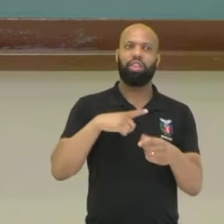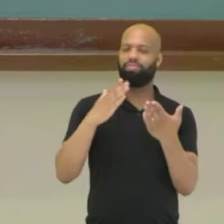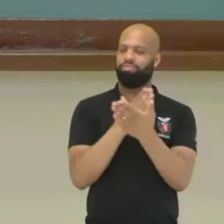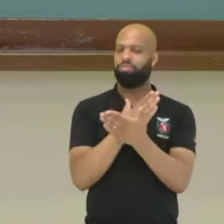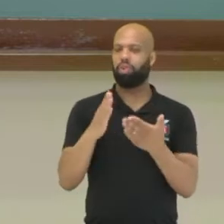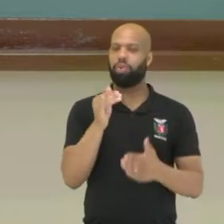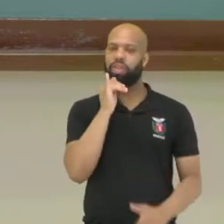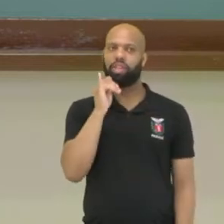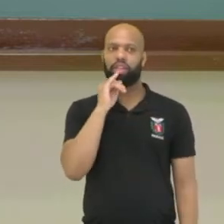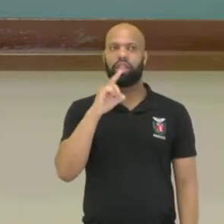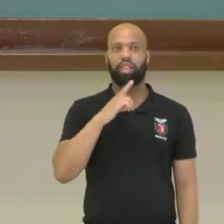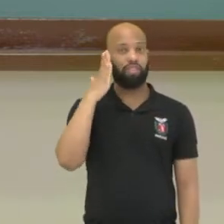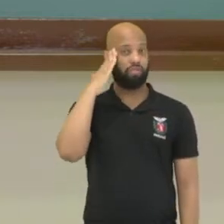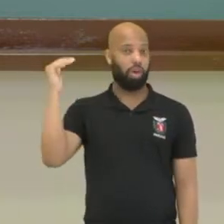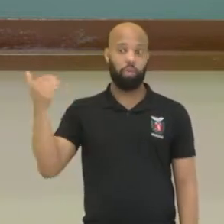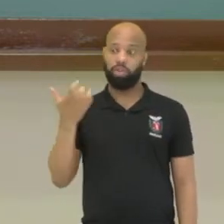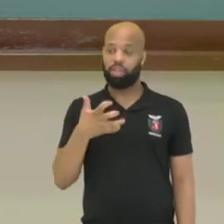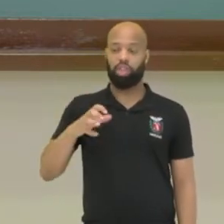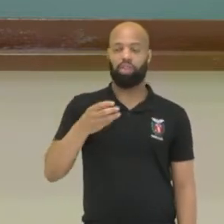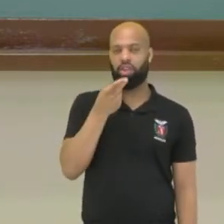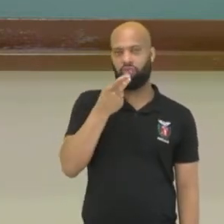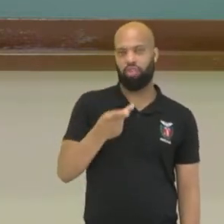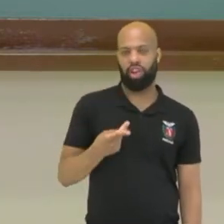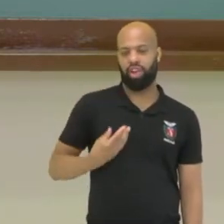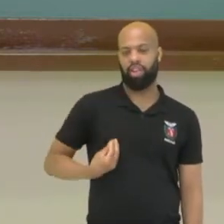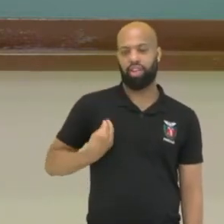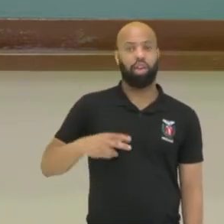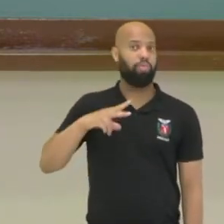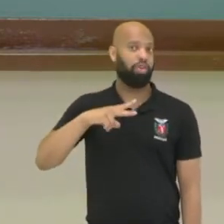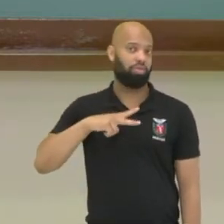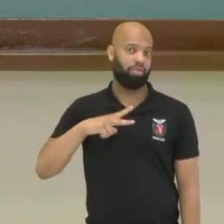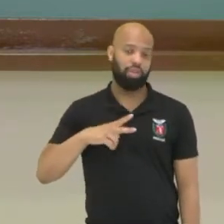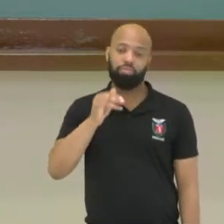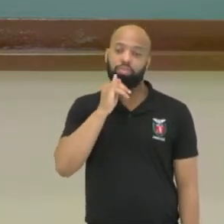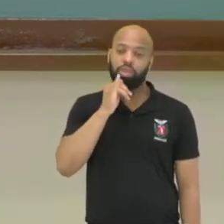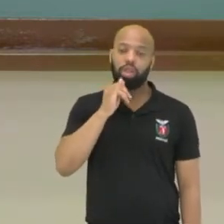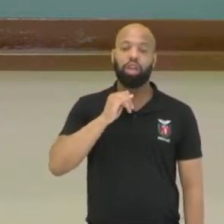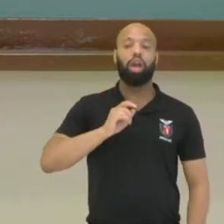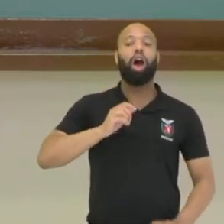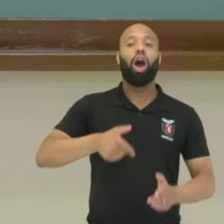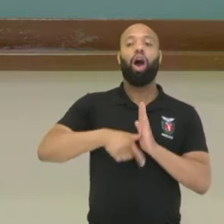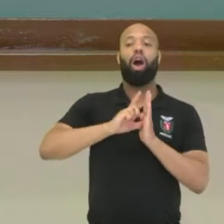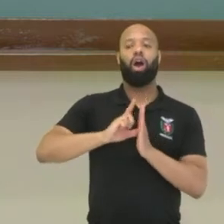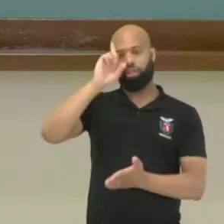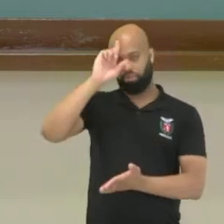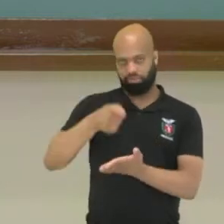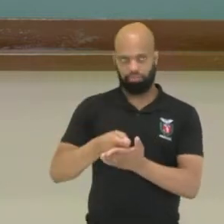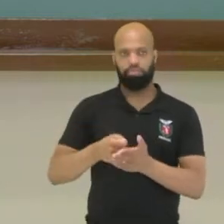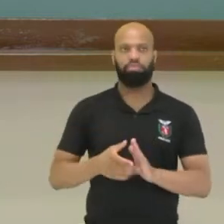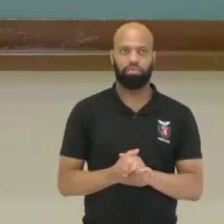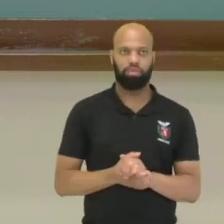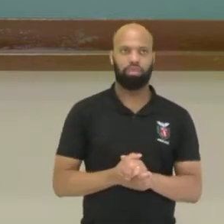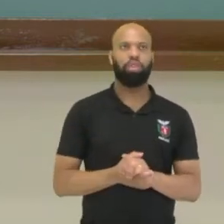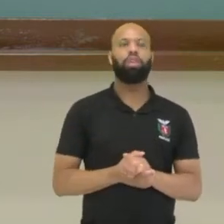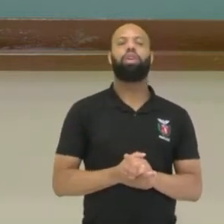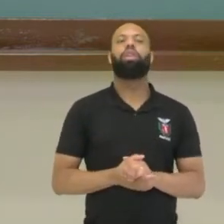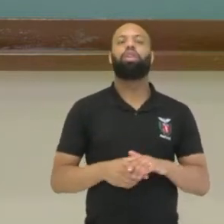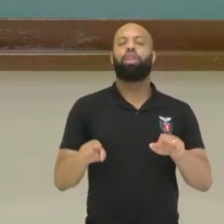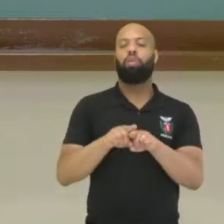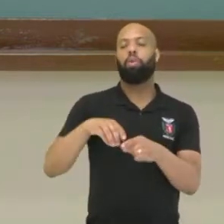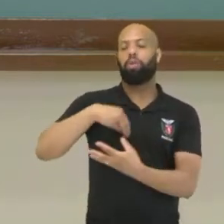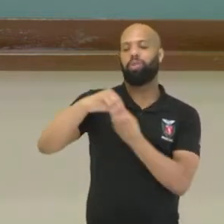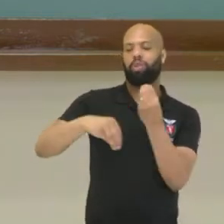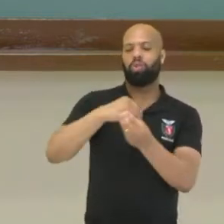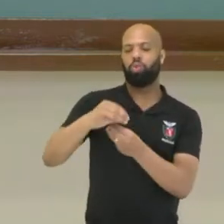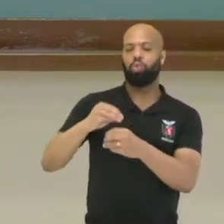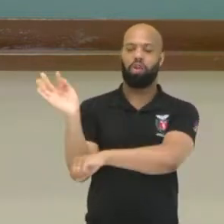alguma celebridade que não quer falar da vida pessoal, por exemplo. Isso tudo é negociado antes. A mescla de linguagem